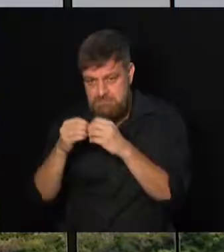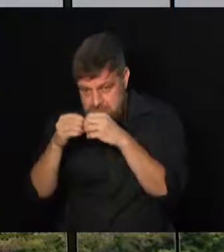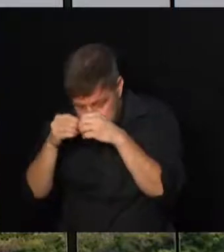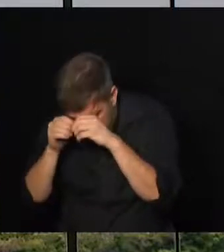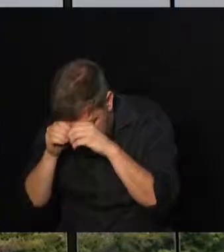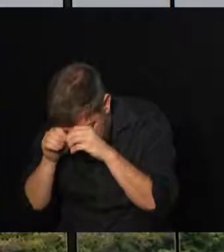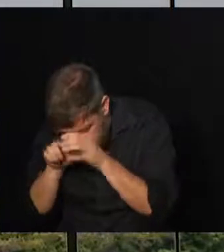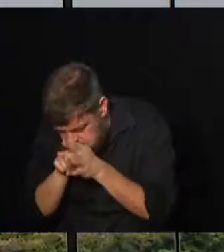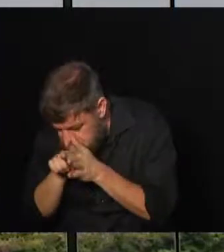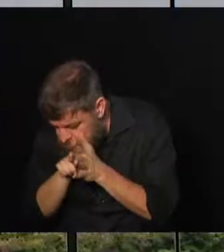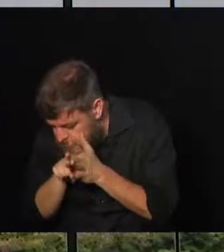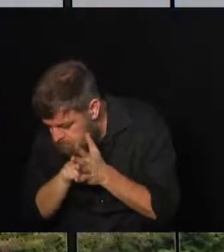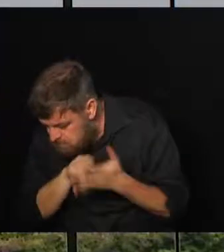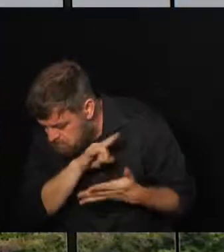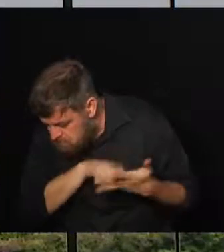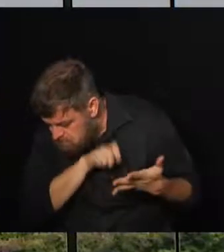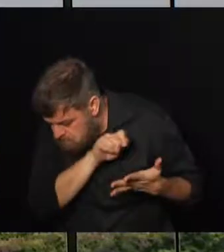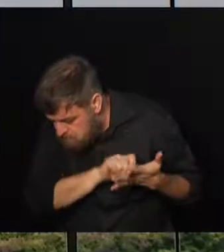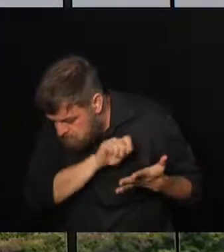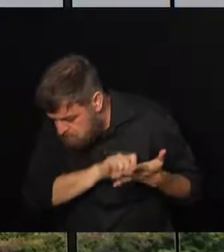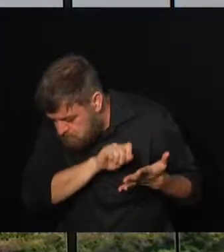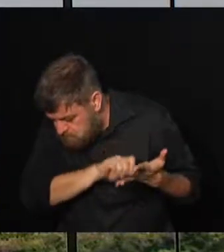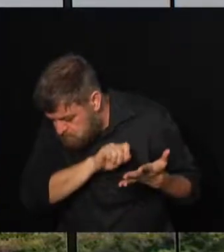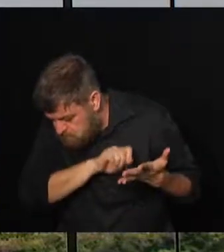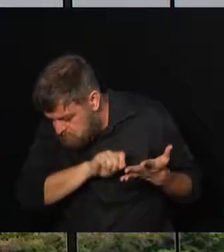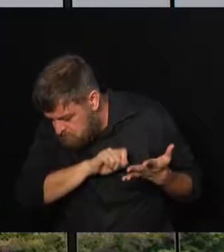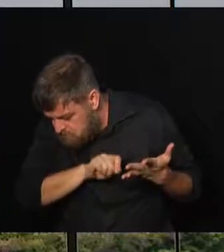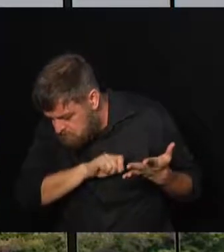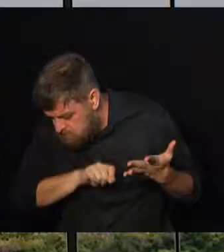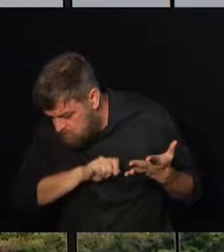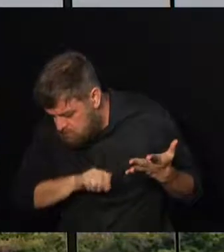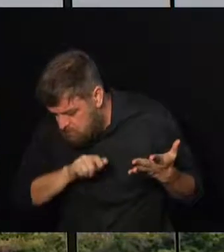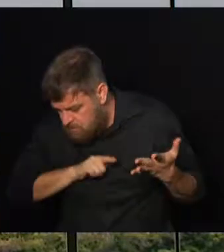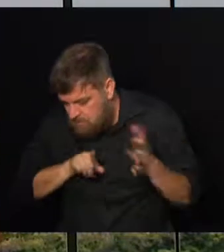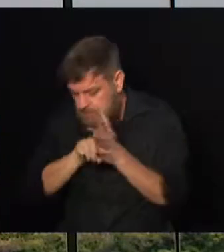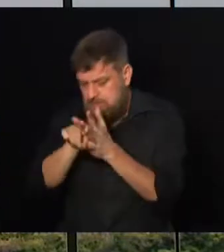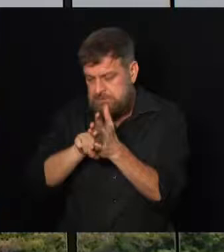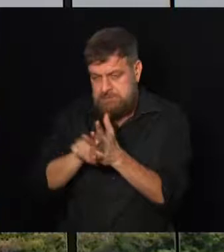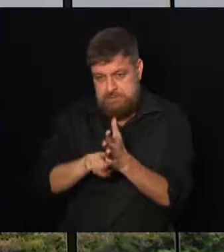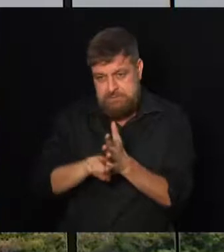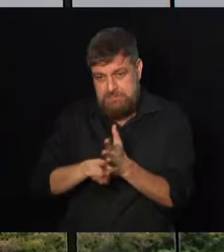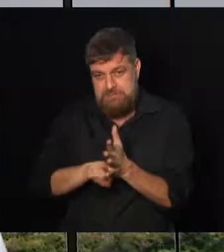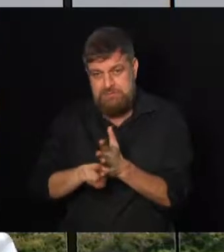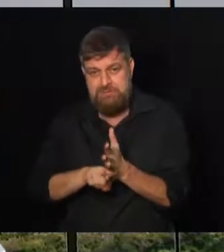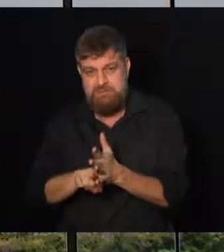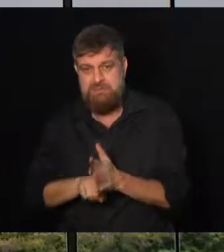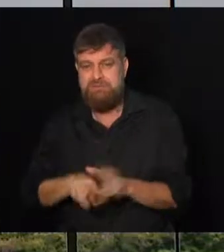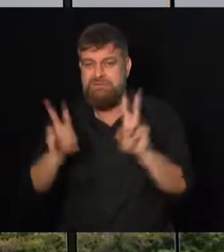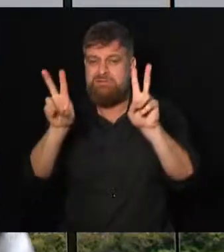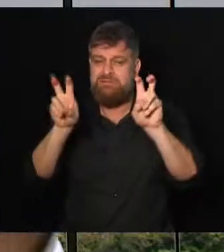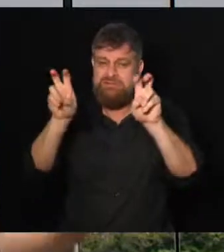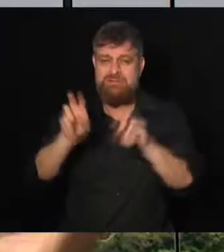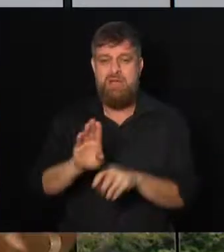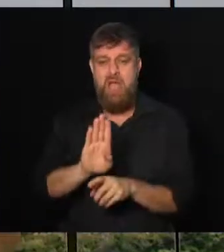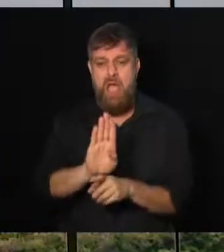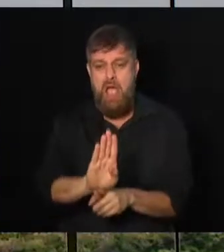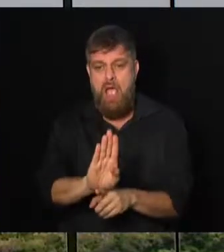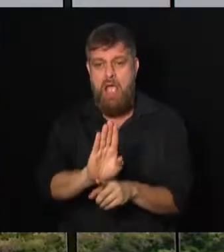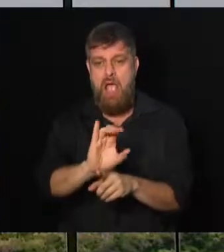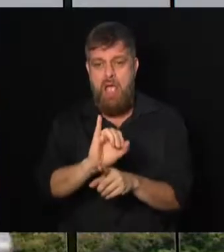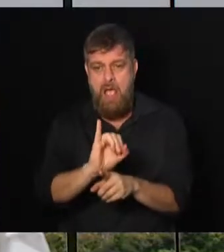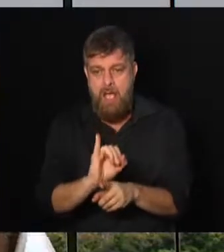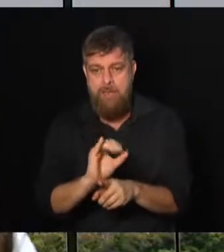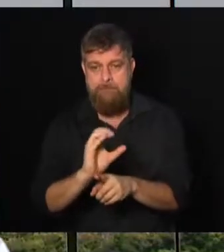precisa documentar isso, né? Através de um exame de anatomopatológico, é a famosa, entre aspas, biópsia que o